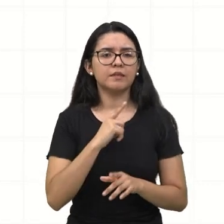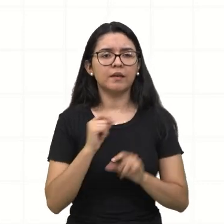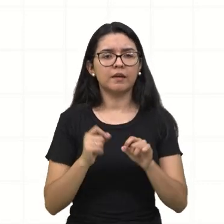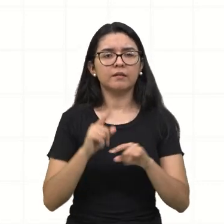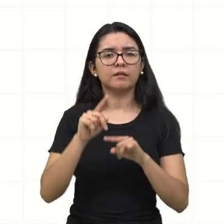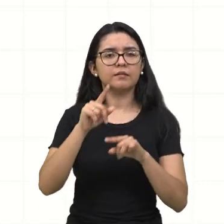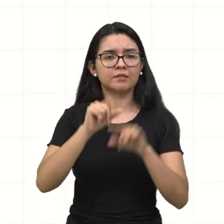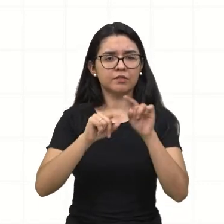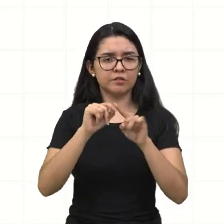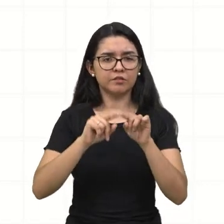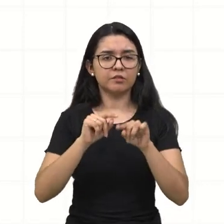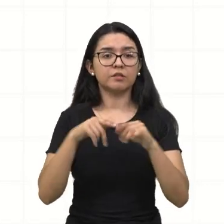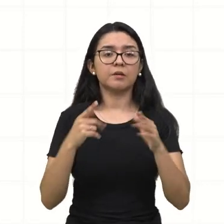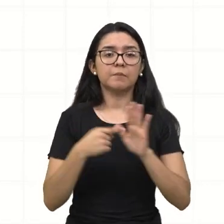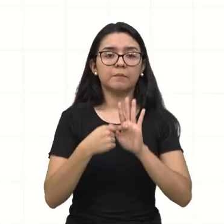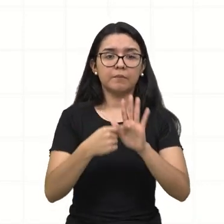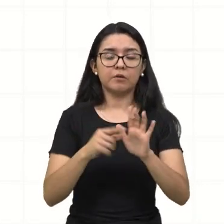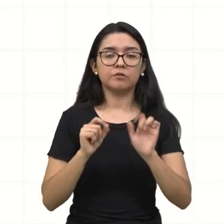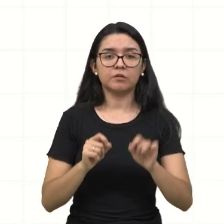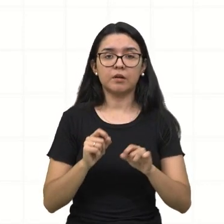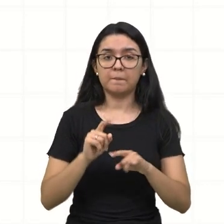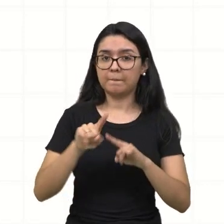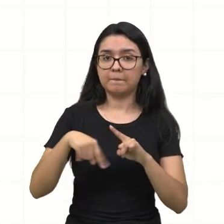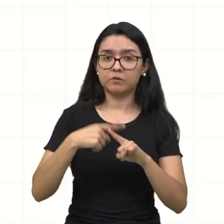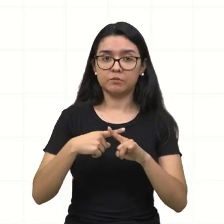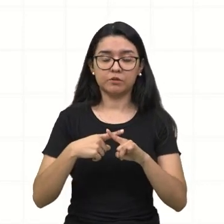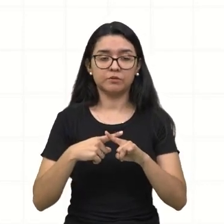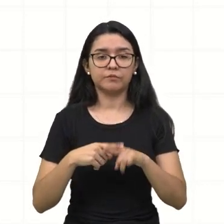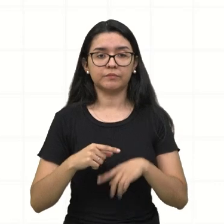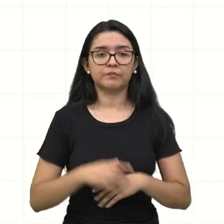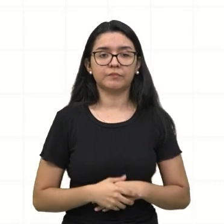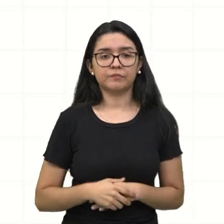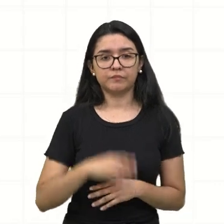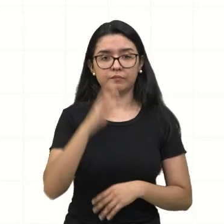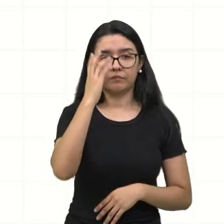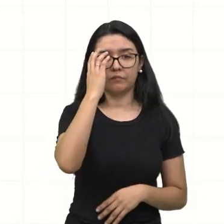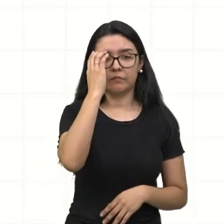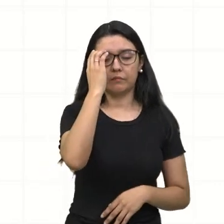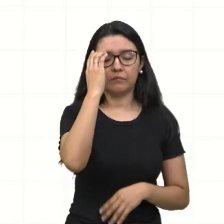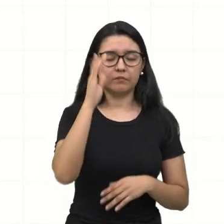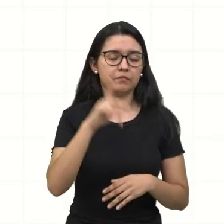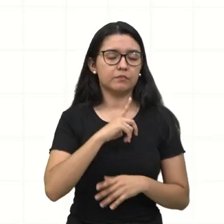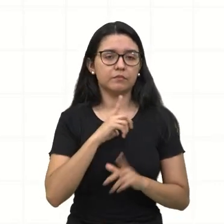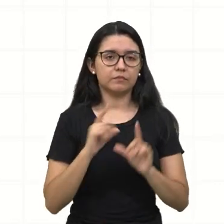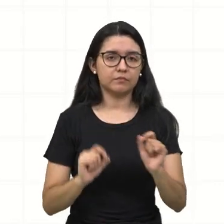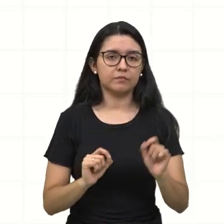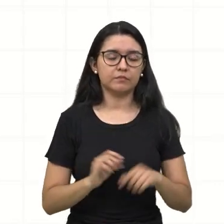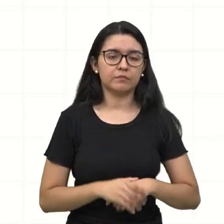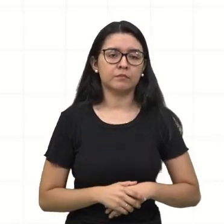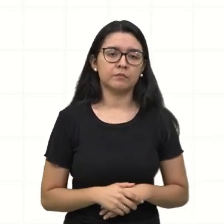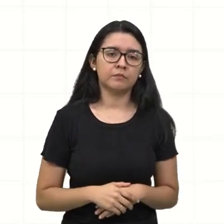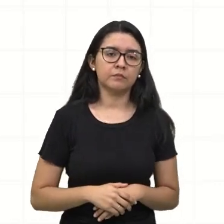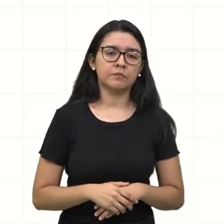asterisco aqui, que indica a operação de multiplicação, tá, pessoal? Então, nós vamos ter aqui,